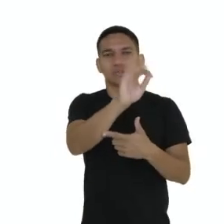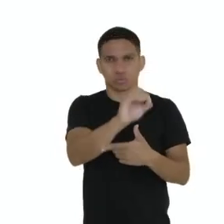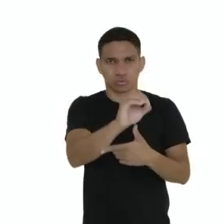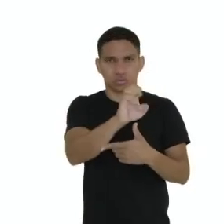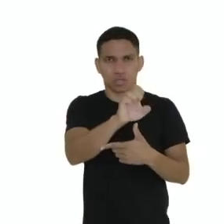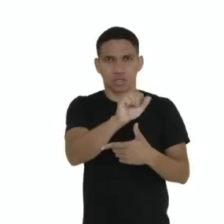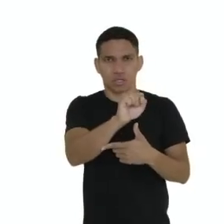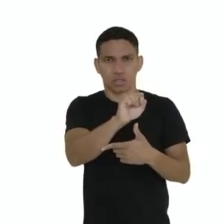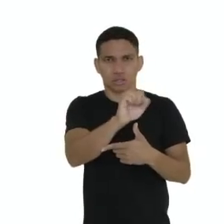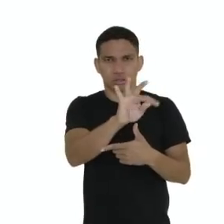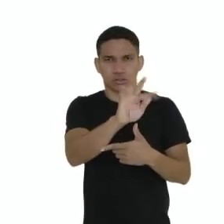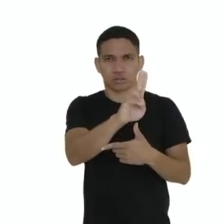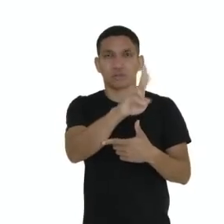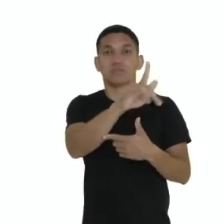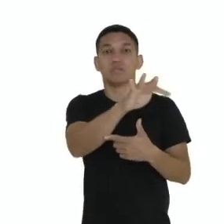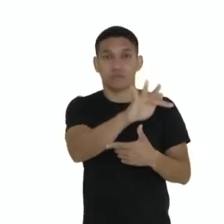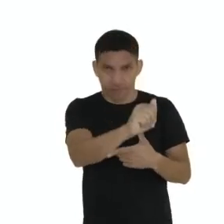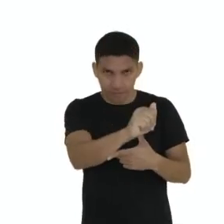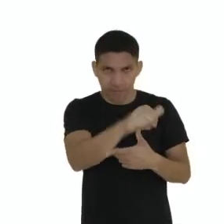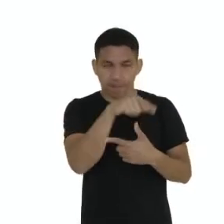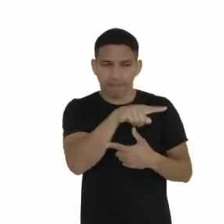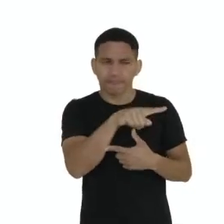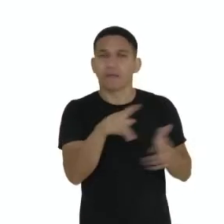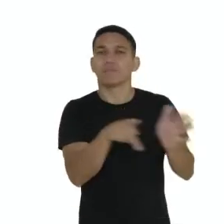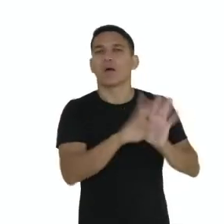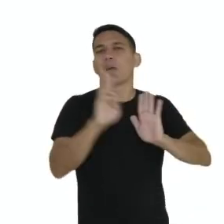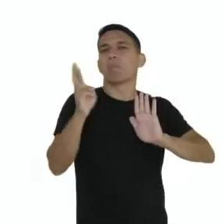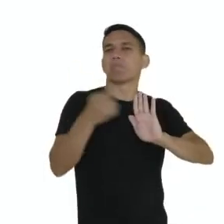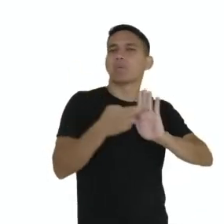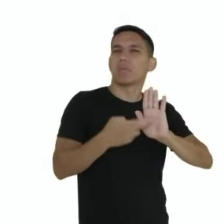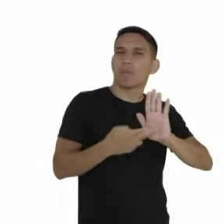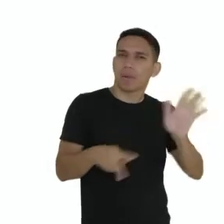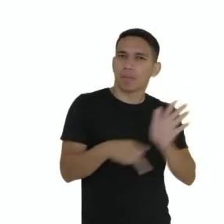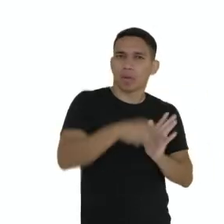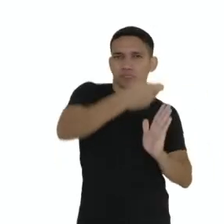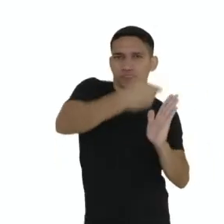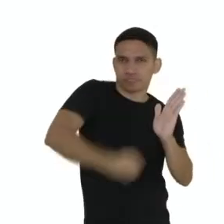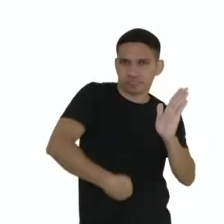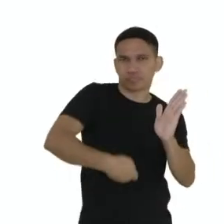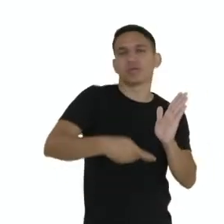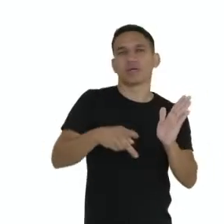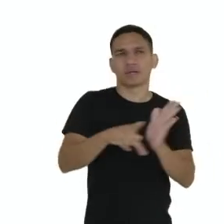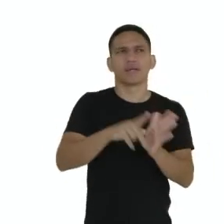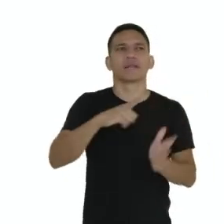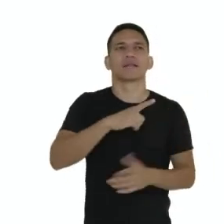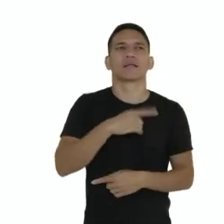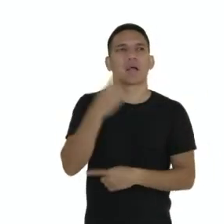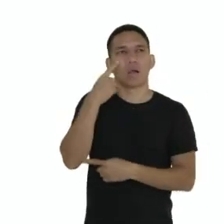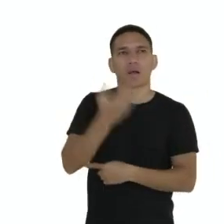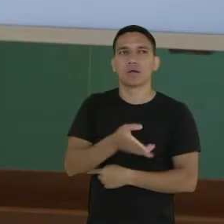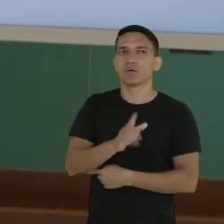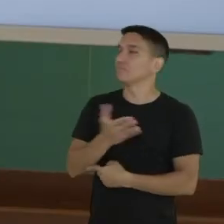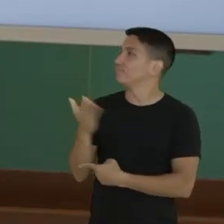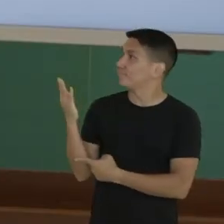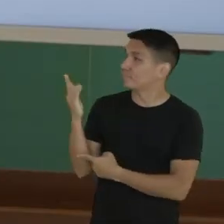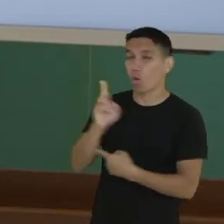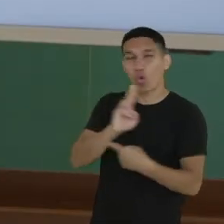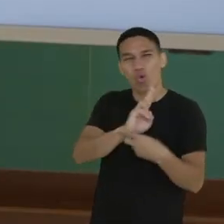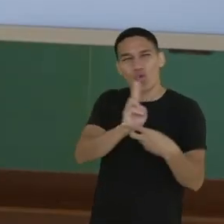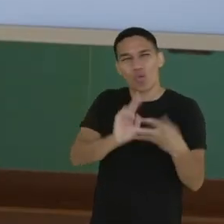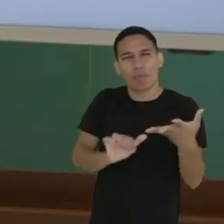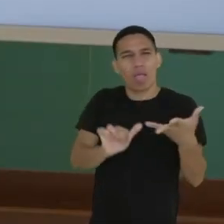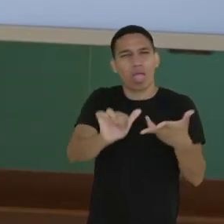de efeito estufa, regulados pelo protocolo de Kyoto, são o dióxido de carbono, o